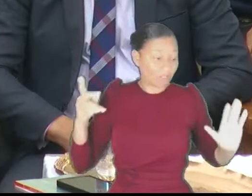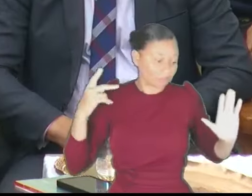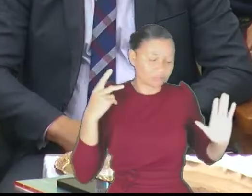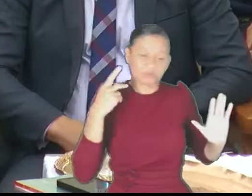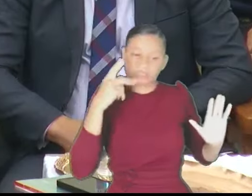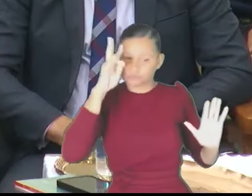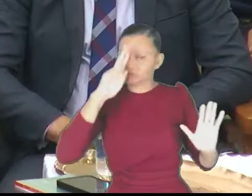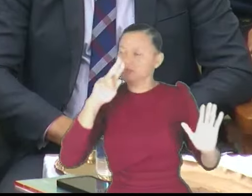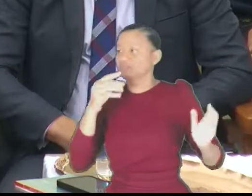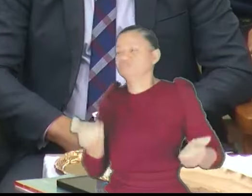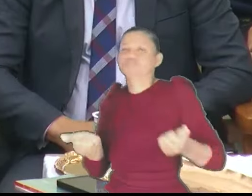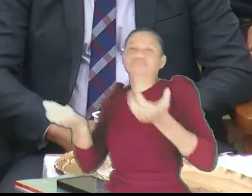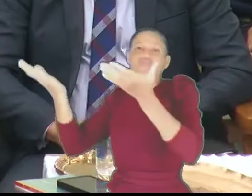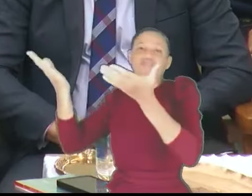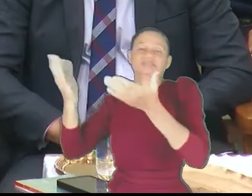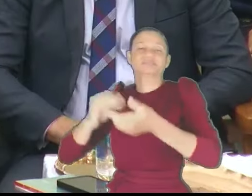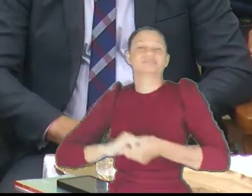entregue.